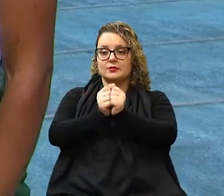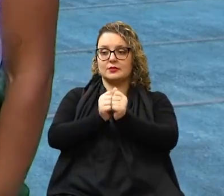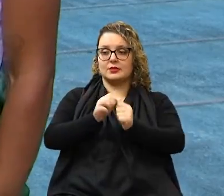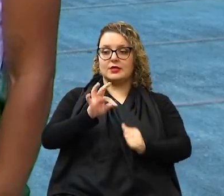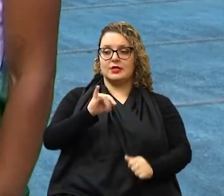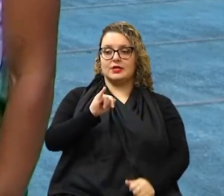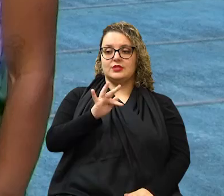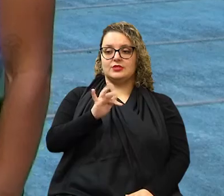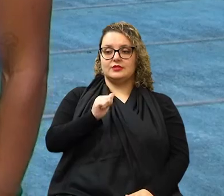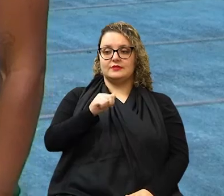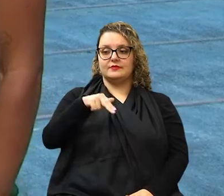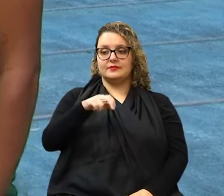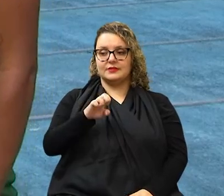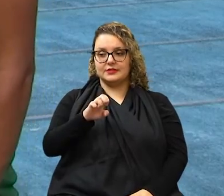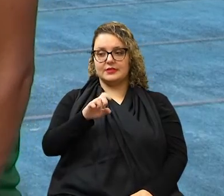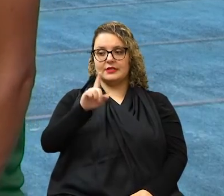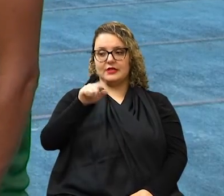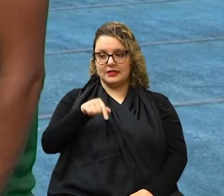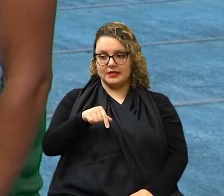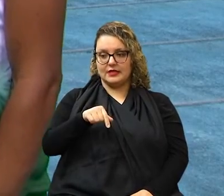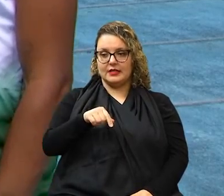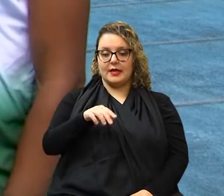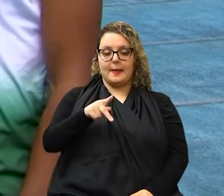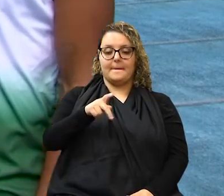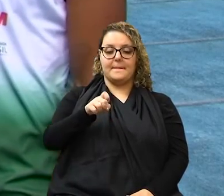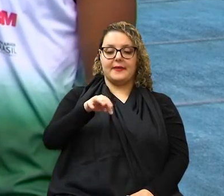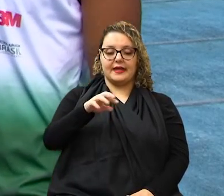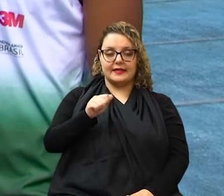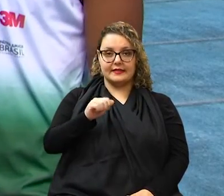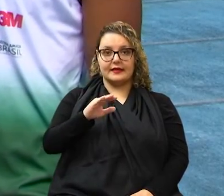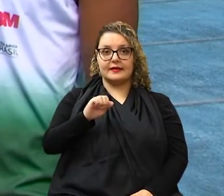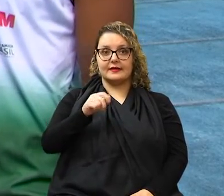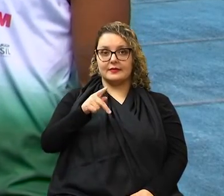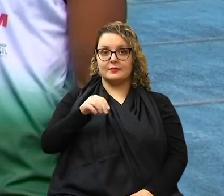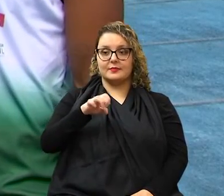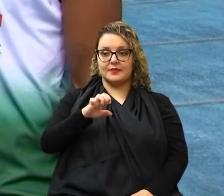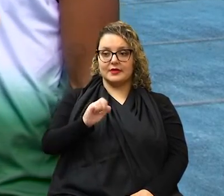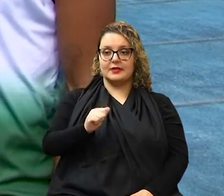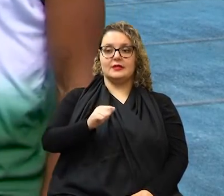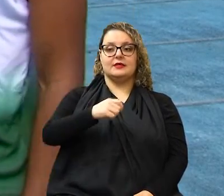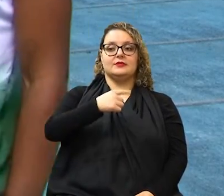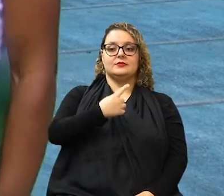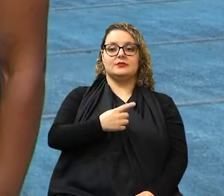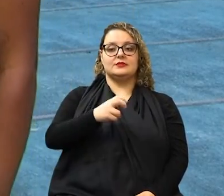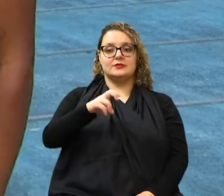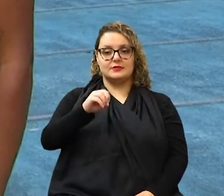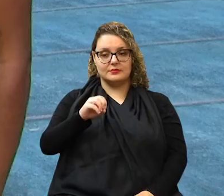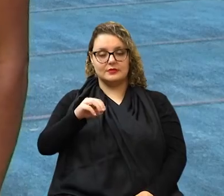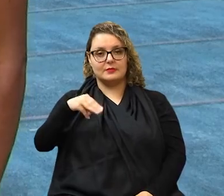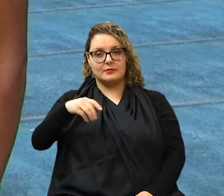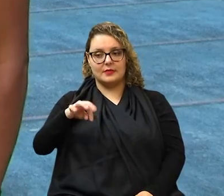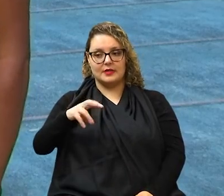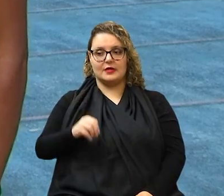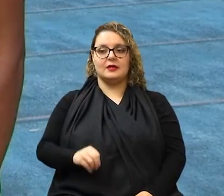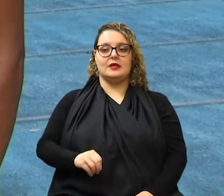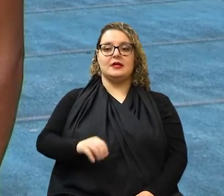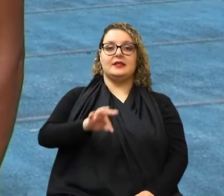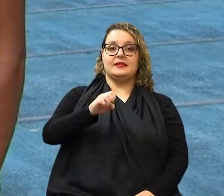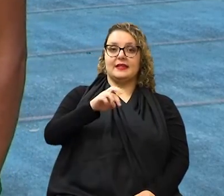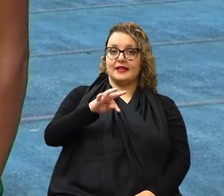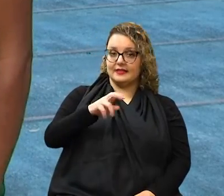Pessoal, agora eu tô aqui com a Tiffany Marinho, ela que é pentacampeã brasileira dos 400 metros rasos,